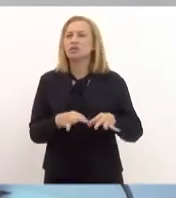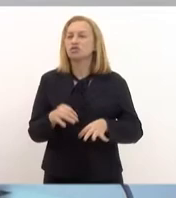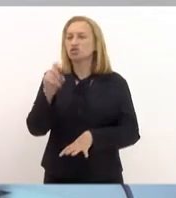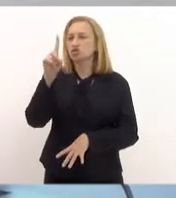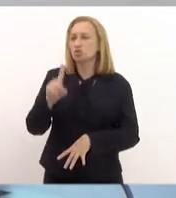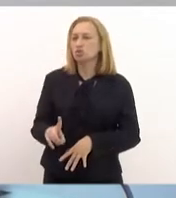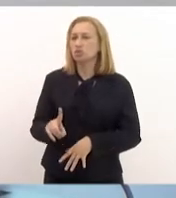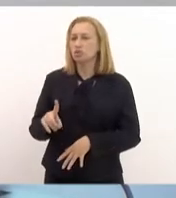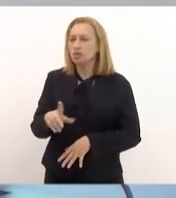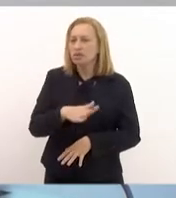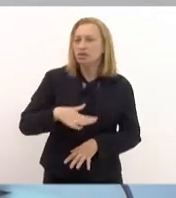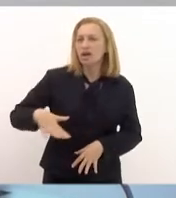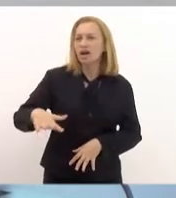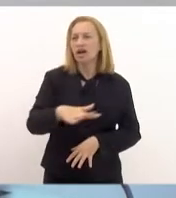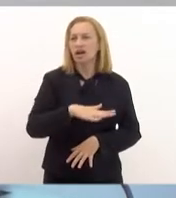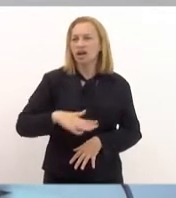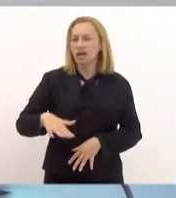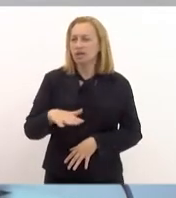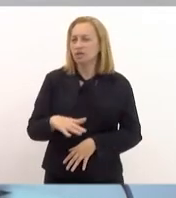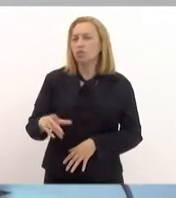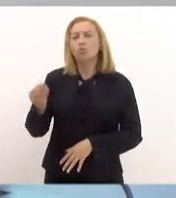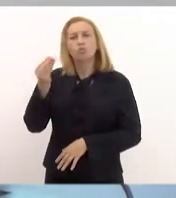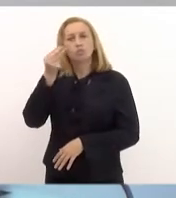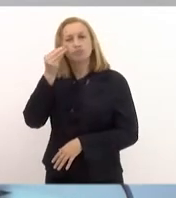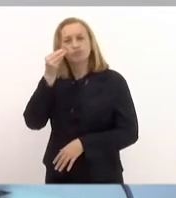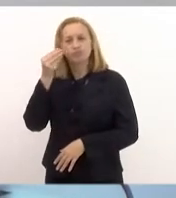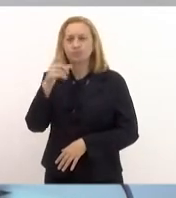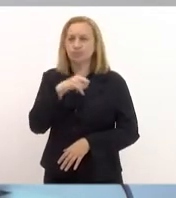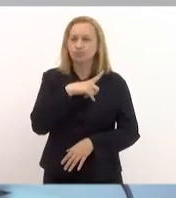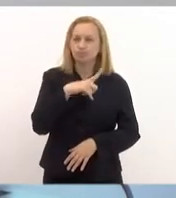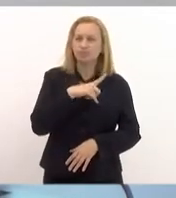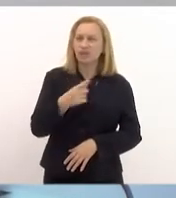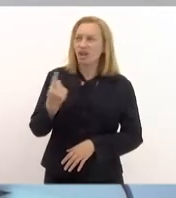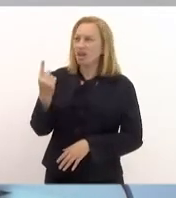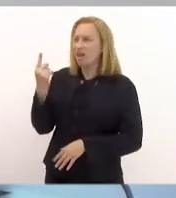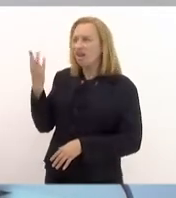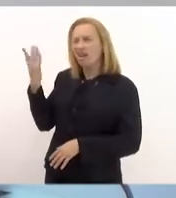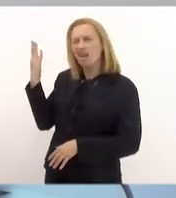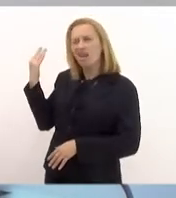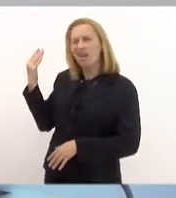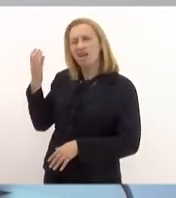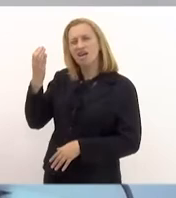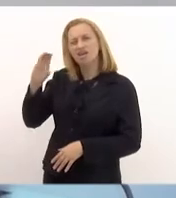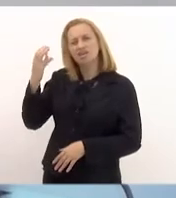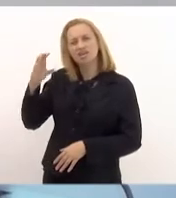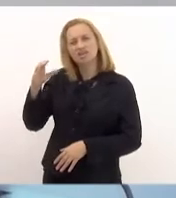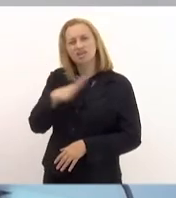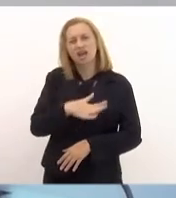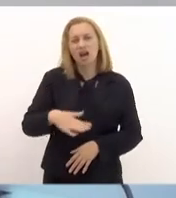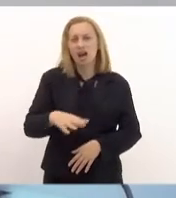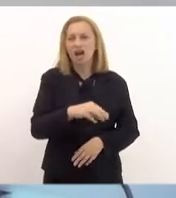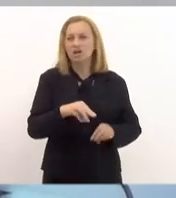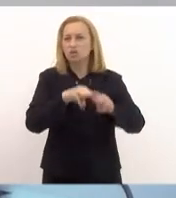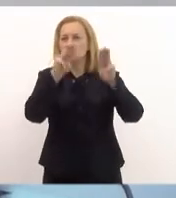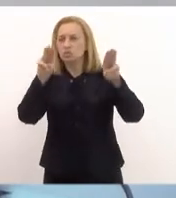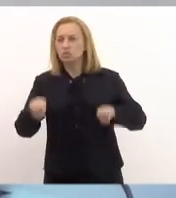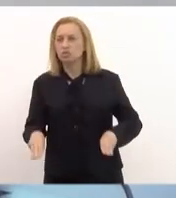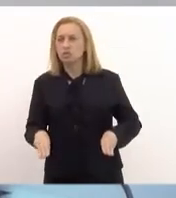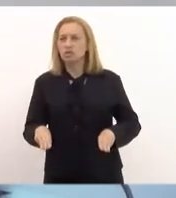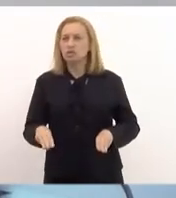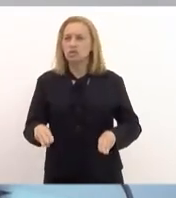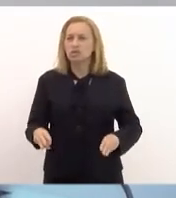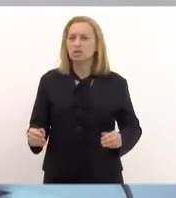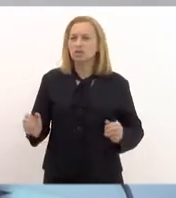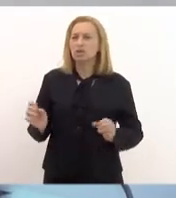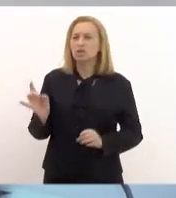área, né? Que eu tive a oportunidade, lá em Niterói, na área do antigo museu, de participar